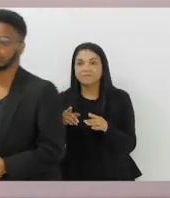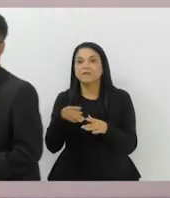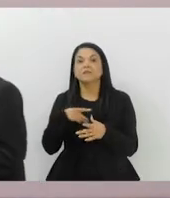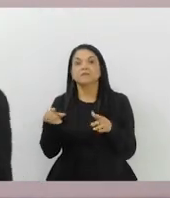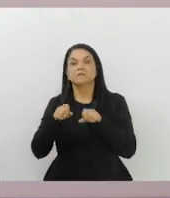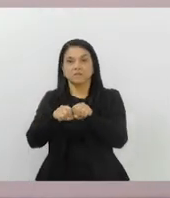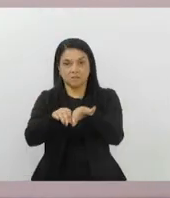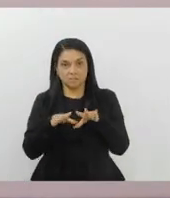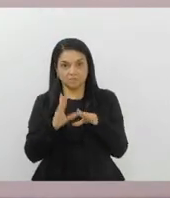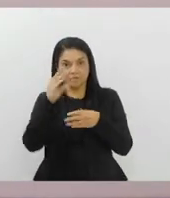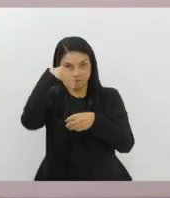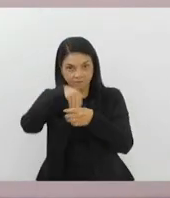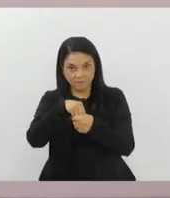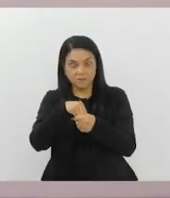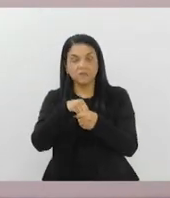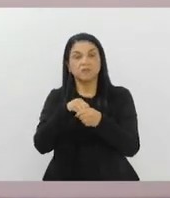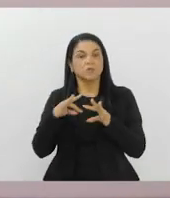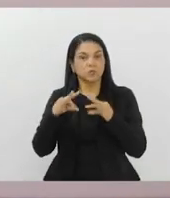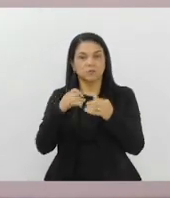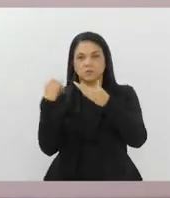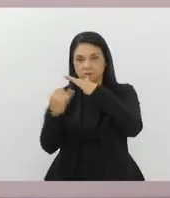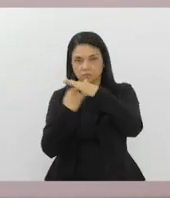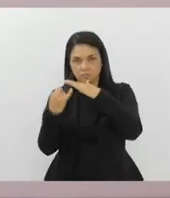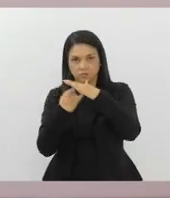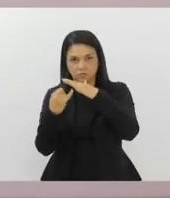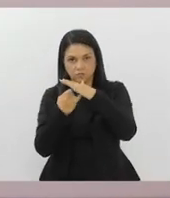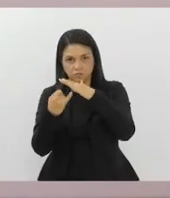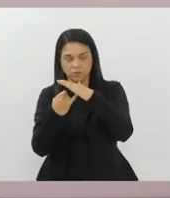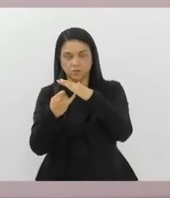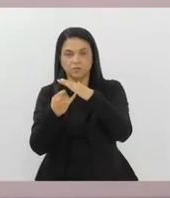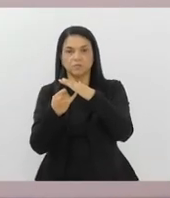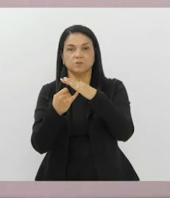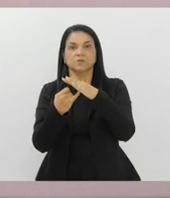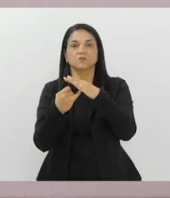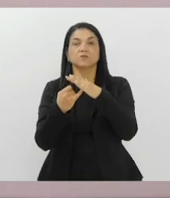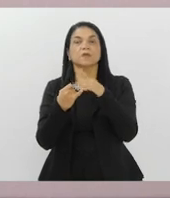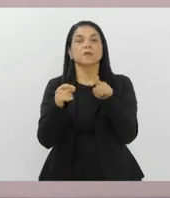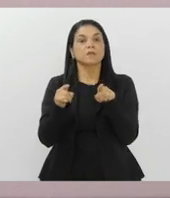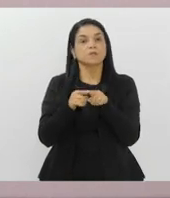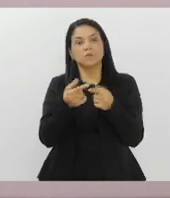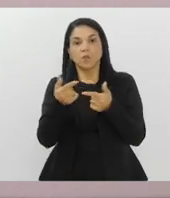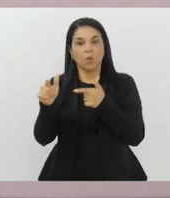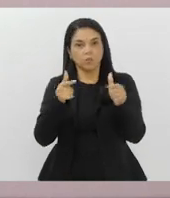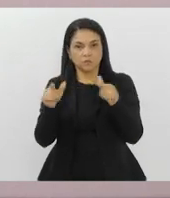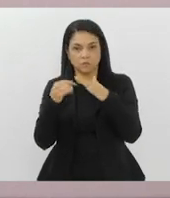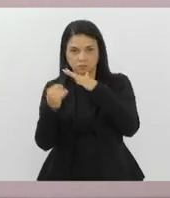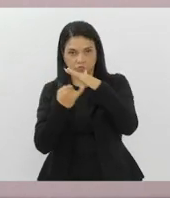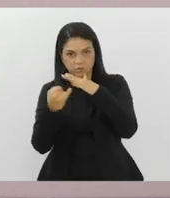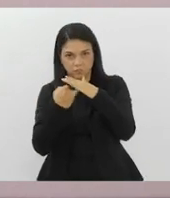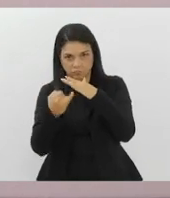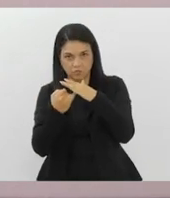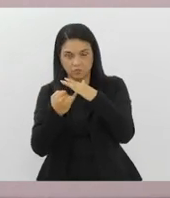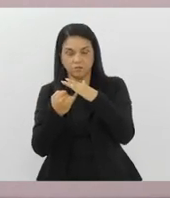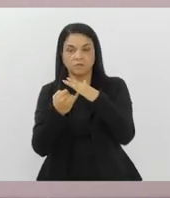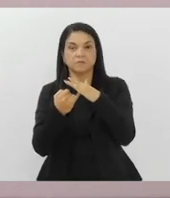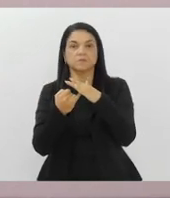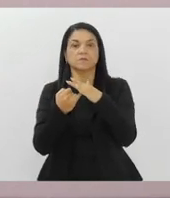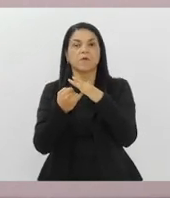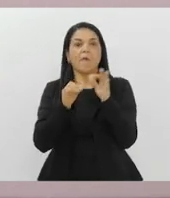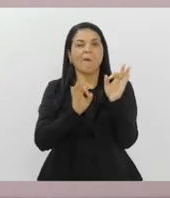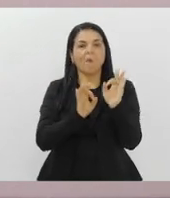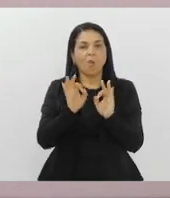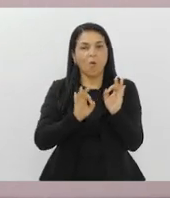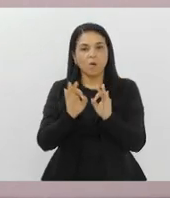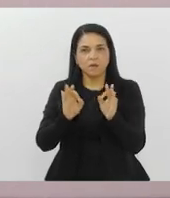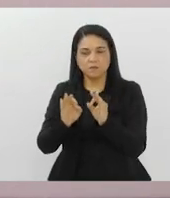em todas essas instituições que aqui estão, mas as outras instituições que também não estão. Então, as organizações